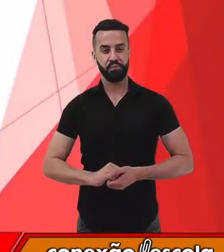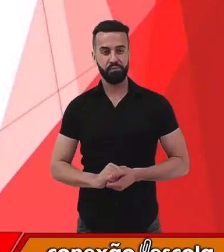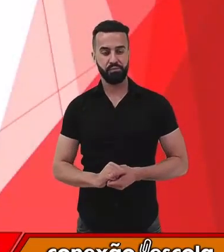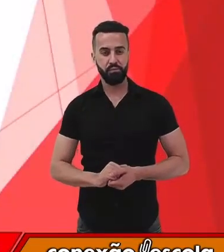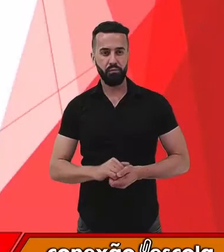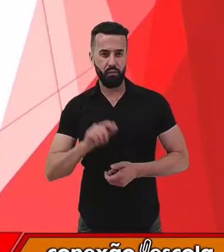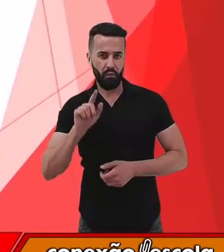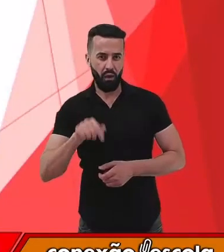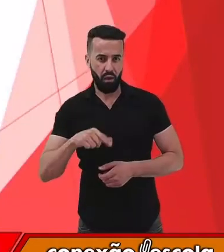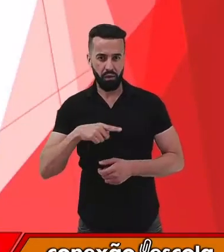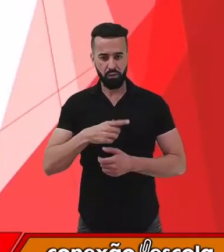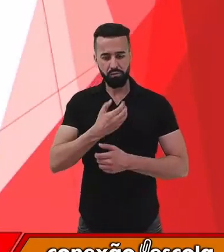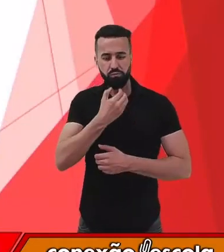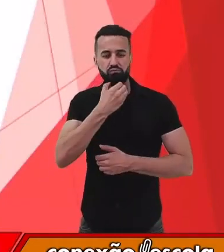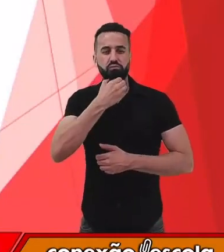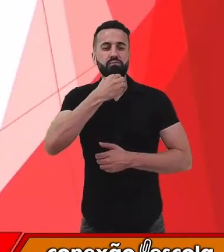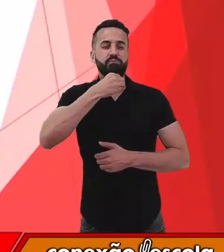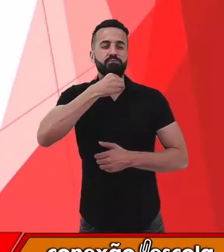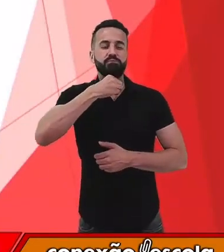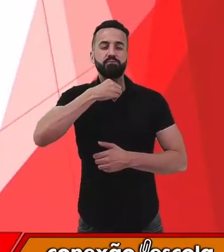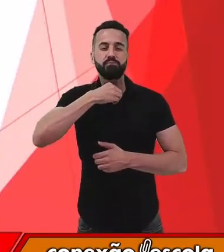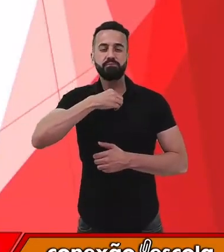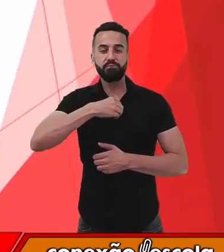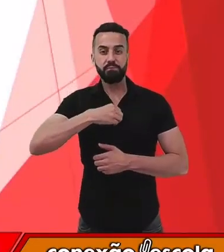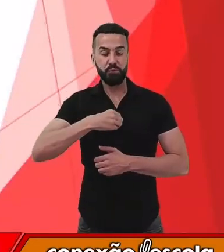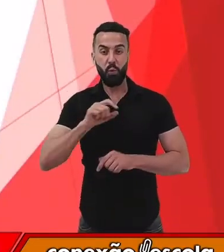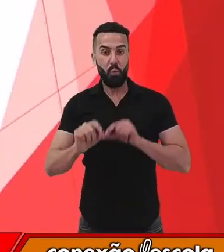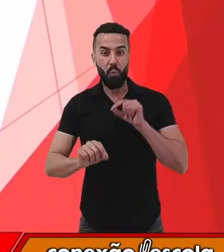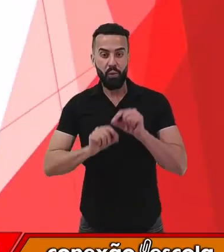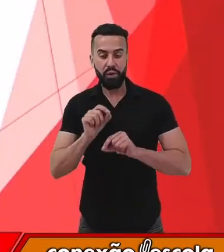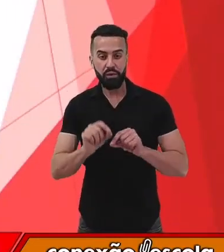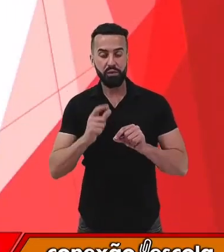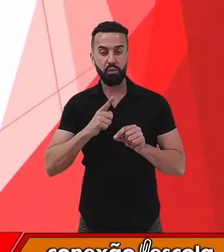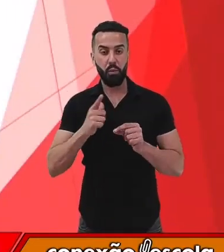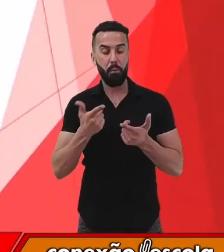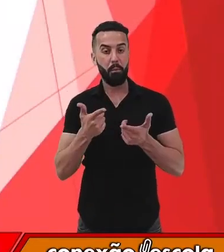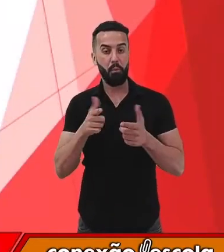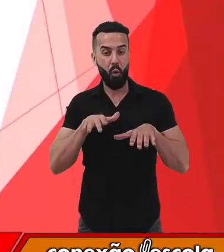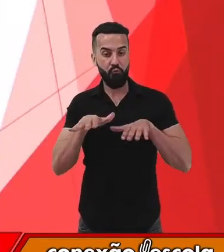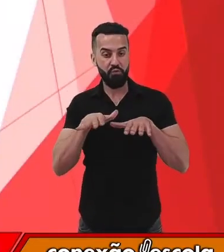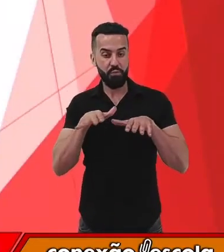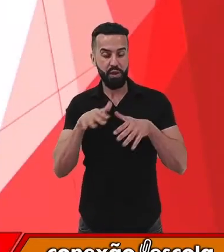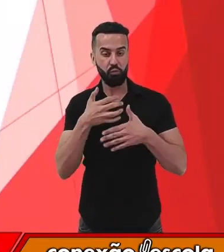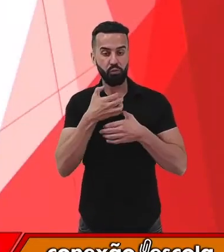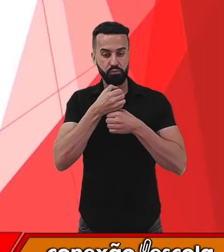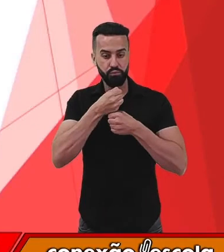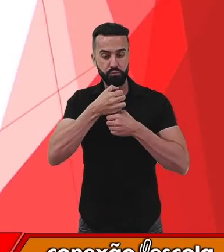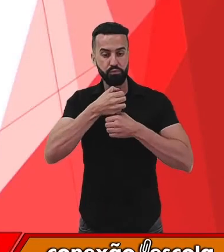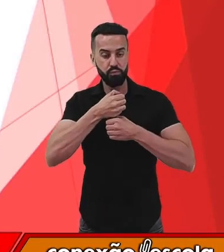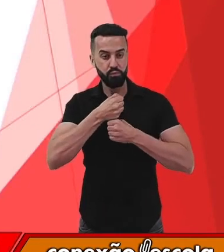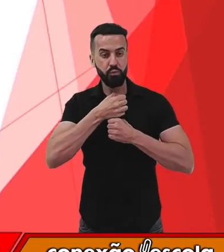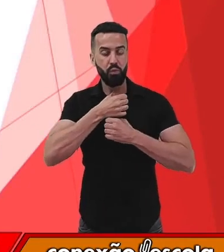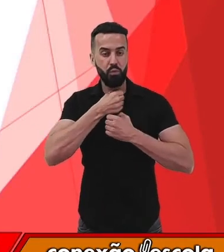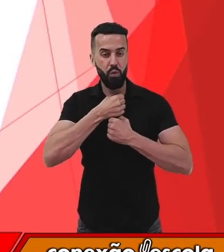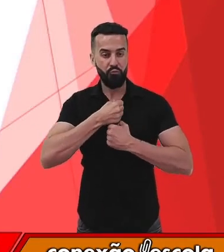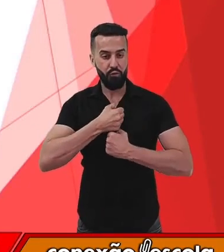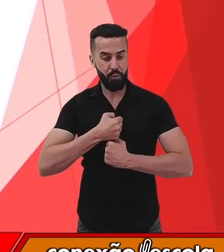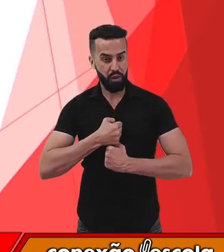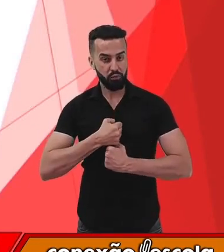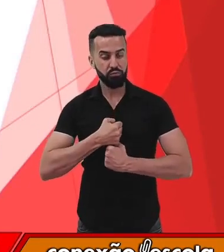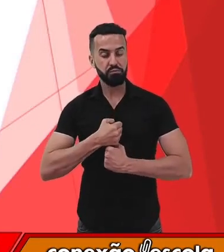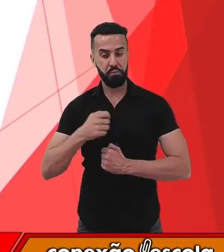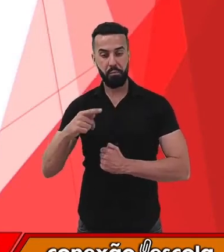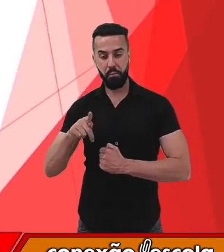bolo alimentar passa pelo esôfago com auxílio de movimentos chamados movimentos peristálticos.